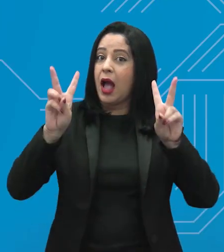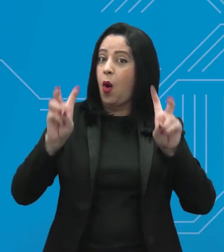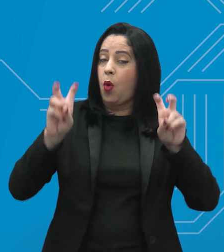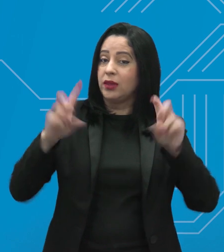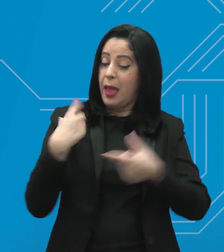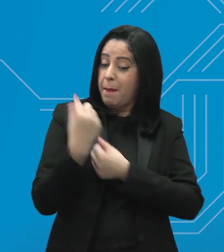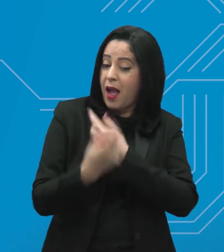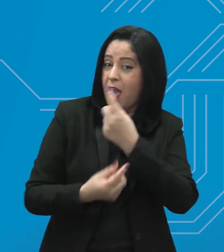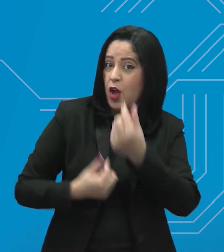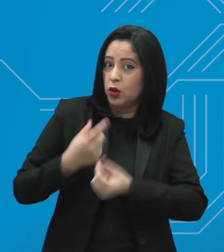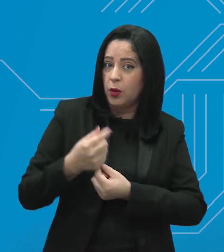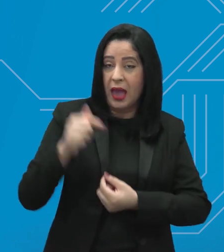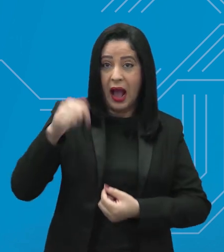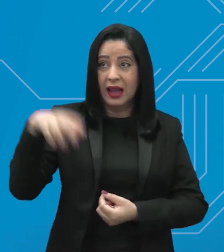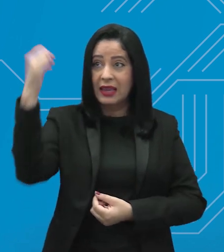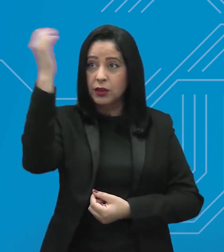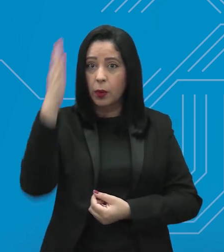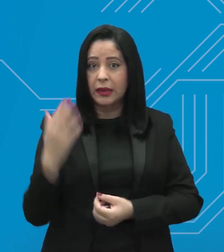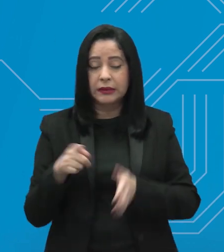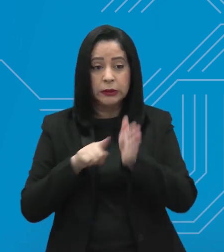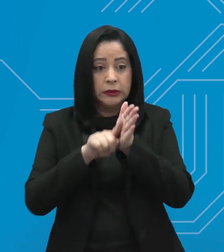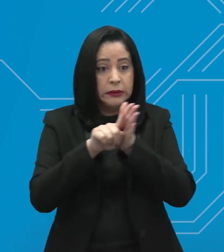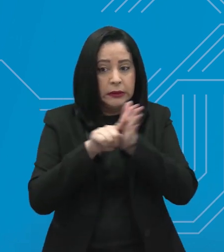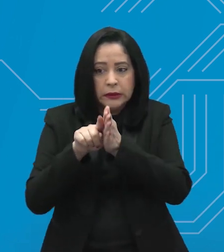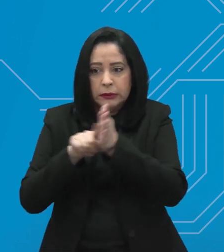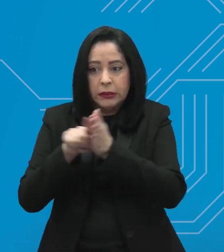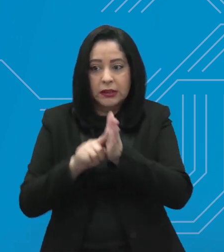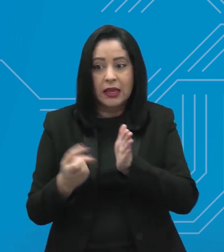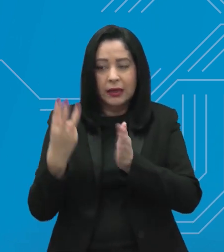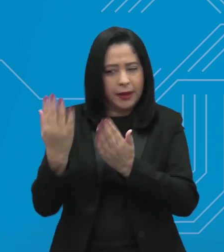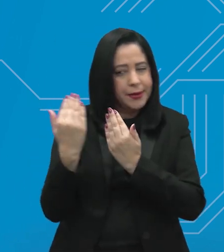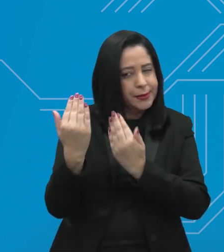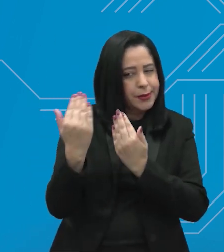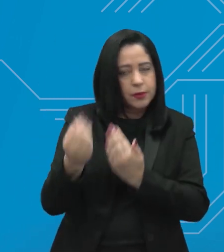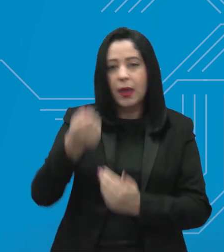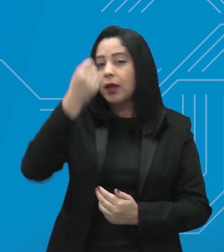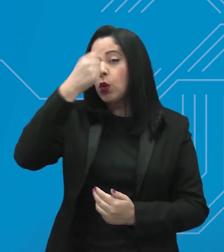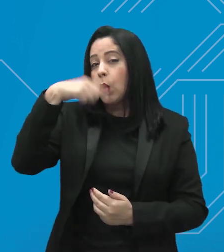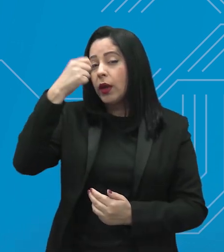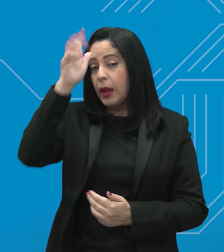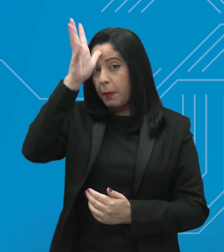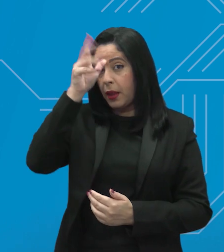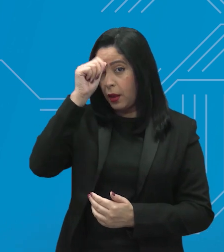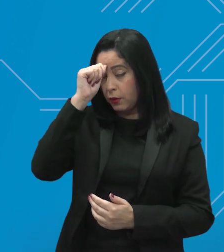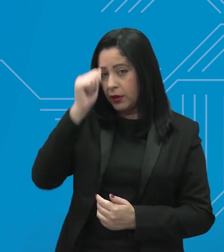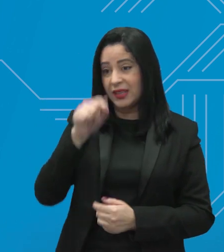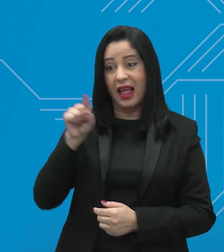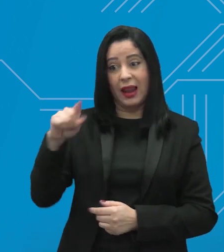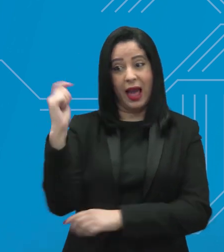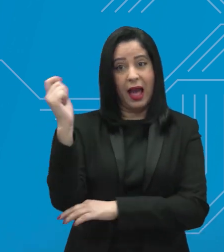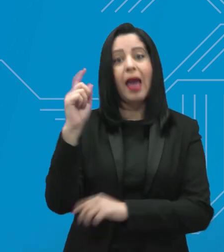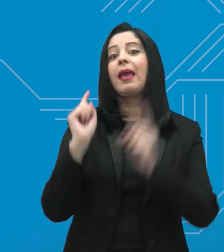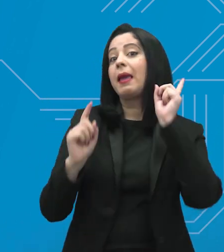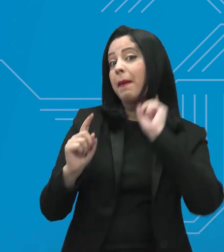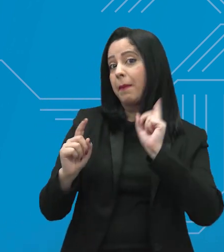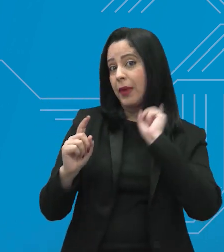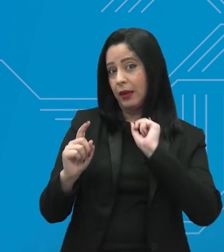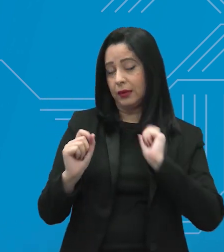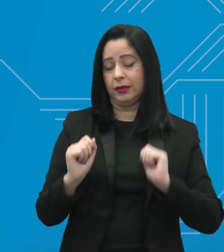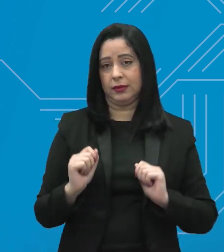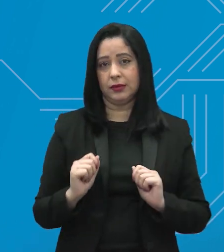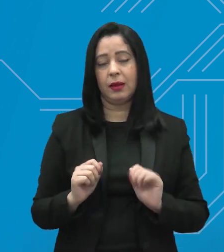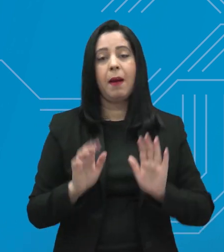vamos falar de economia. O Brasil investiga ao menos 13 casos suspeitos de gripe aviária, a maior parte em